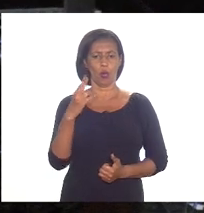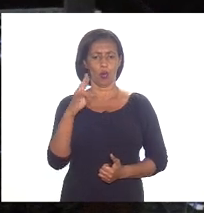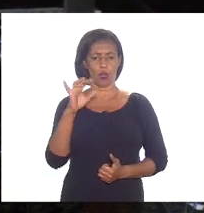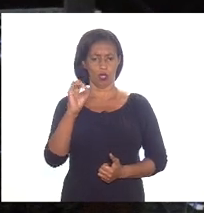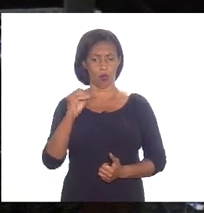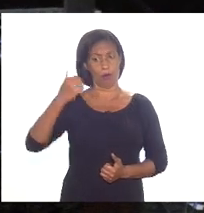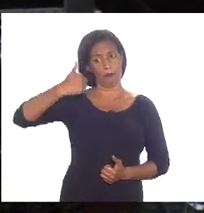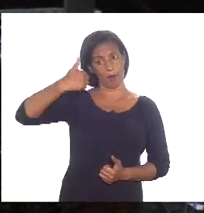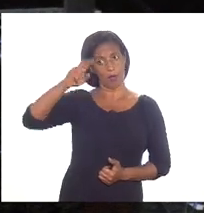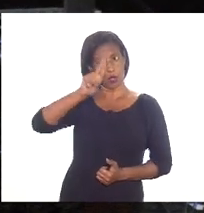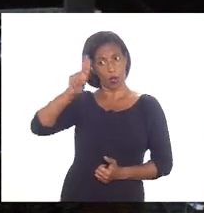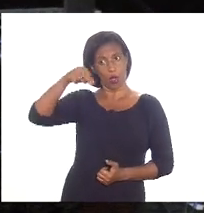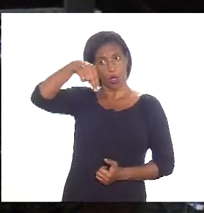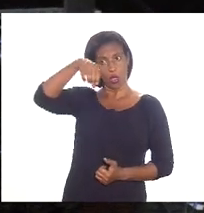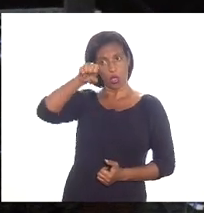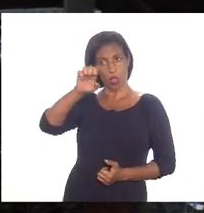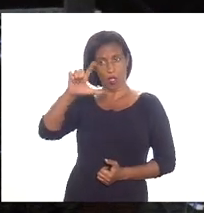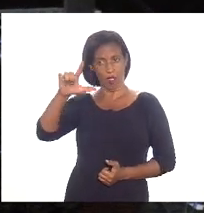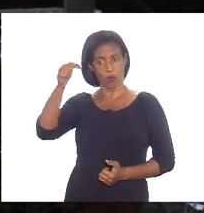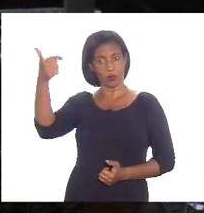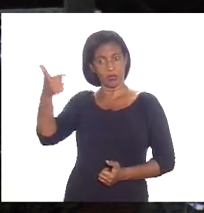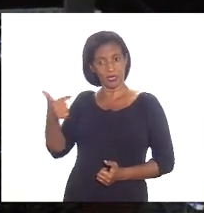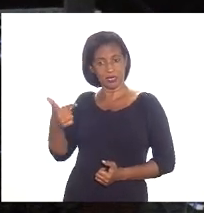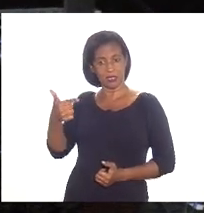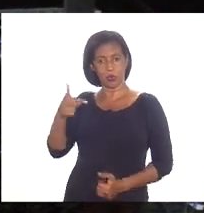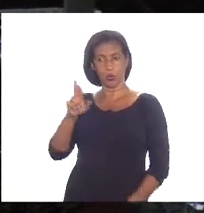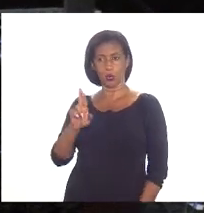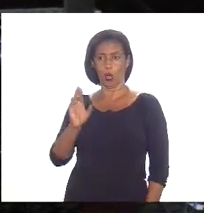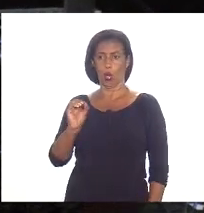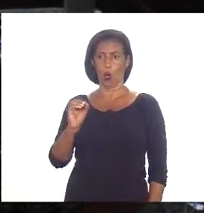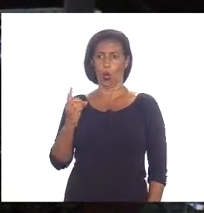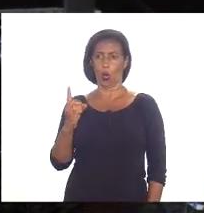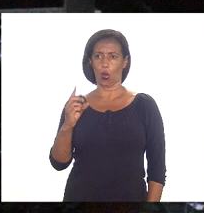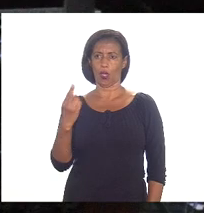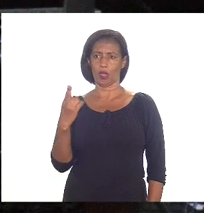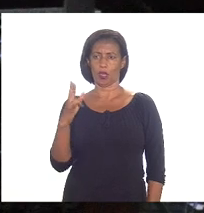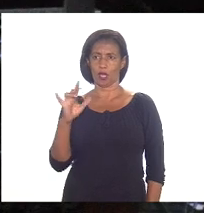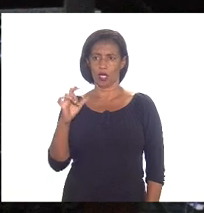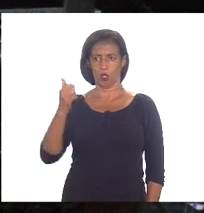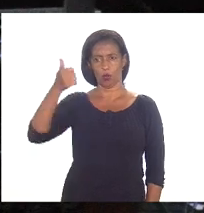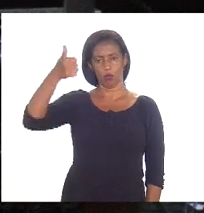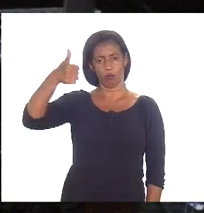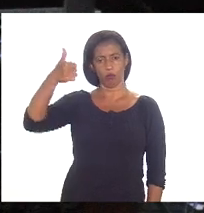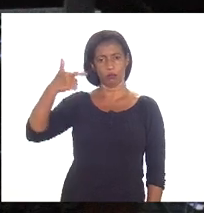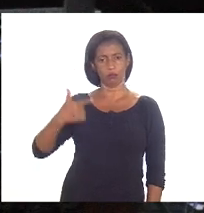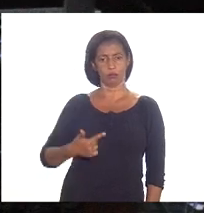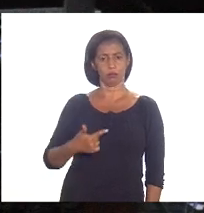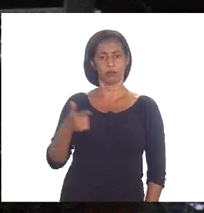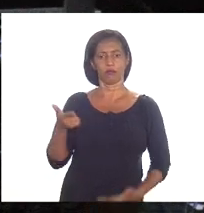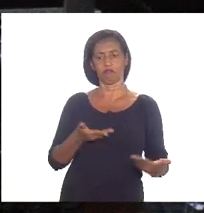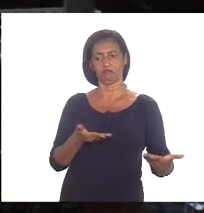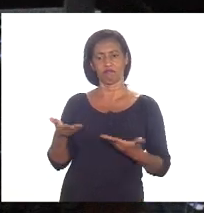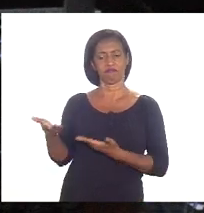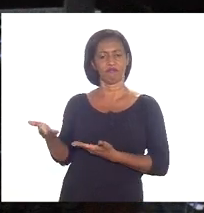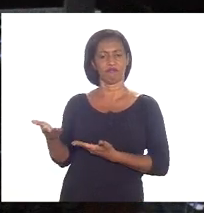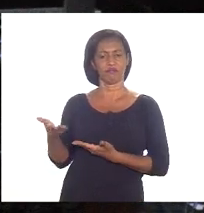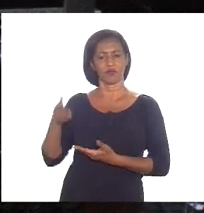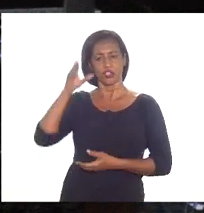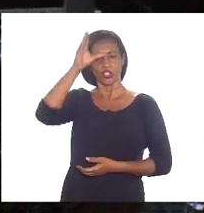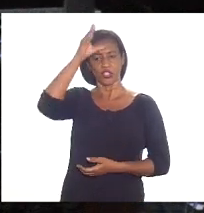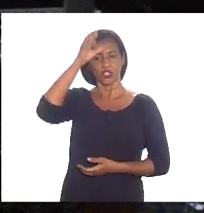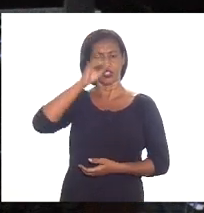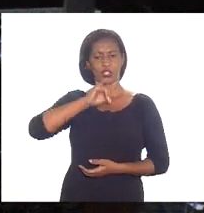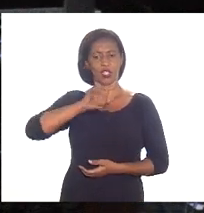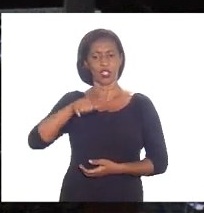Noel, segundo, Rodrigo. Então, não havendo outros inscritos, a presidência passa para